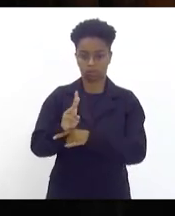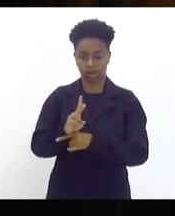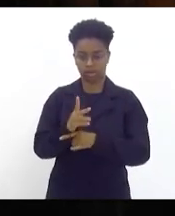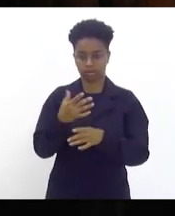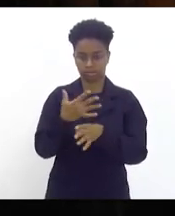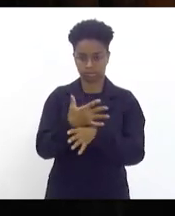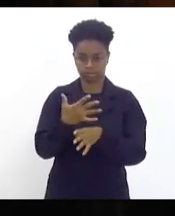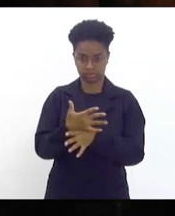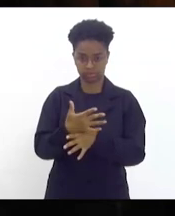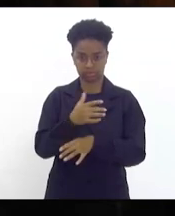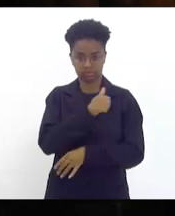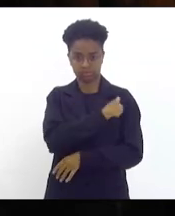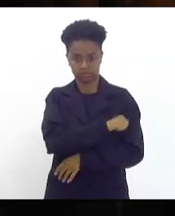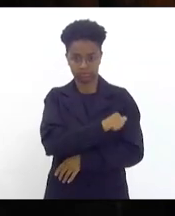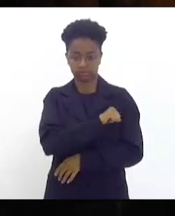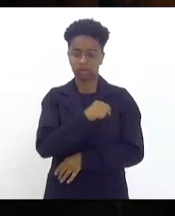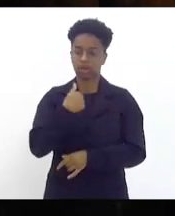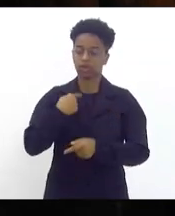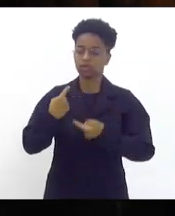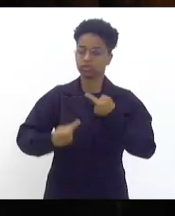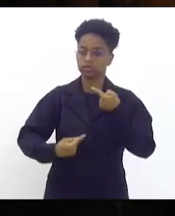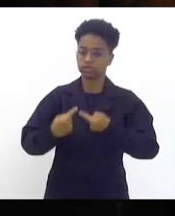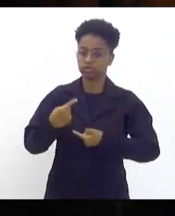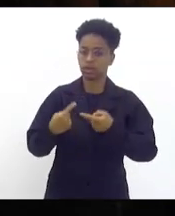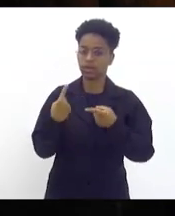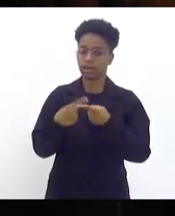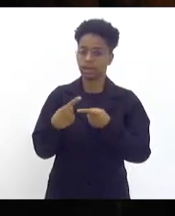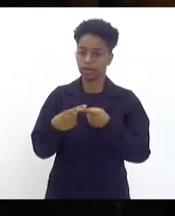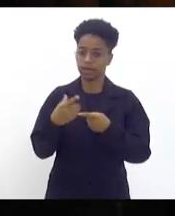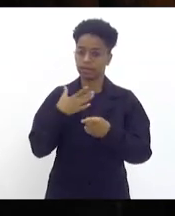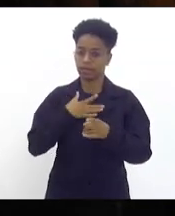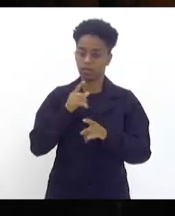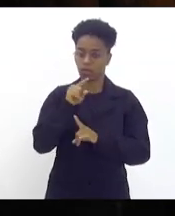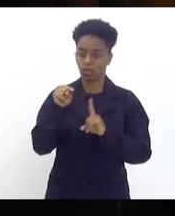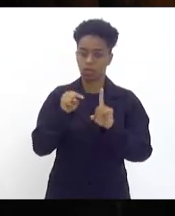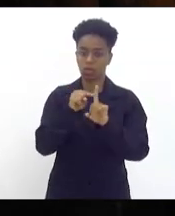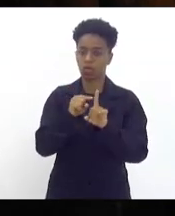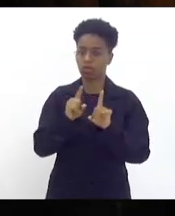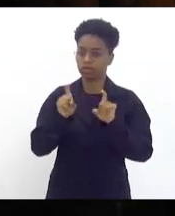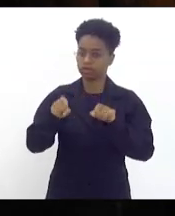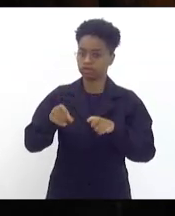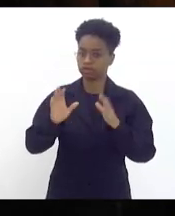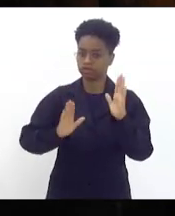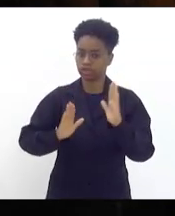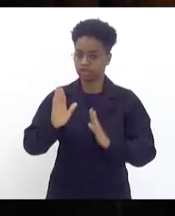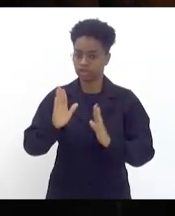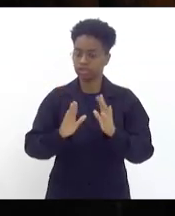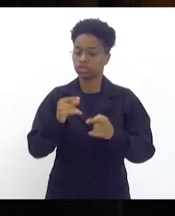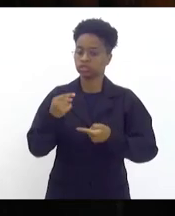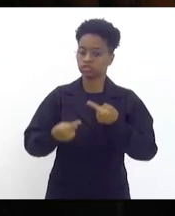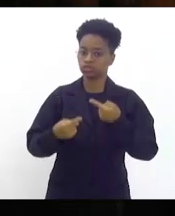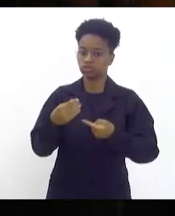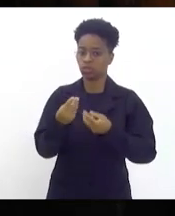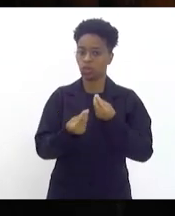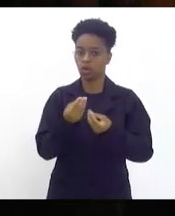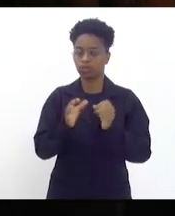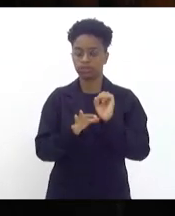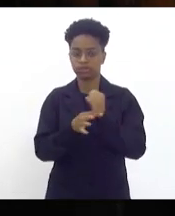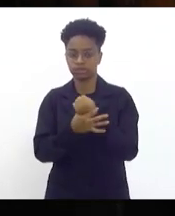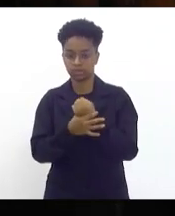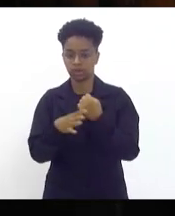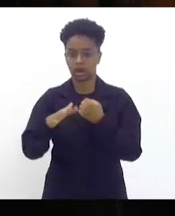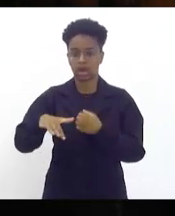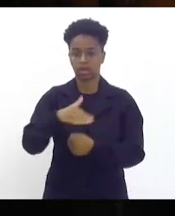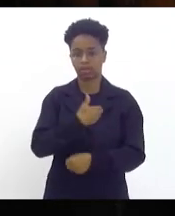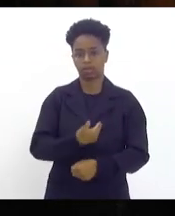do Rio de Janeiro faça esse debate porque tem sido objeto meu mandato a discussão acerca do da ordem pública da segurança e